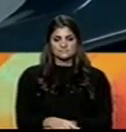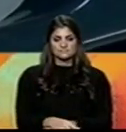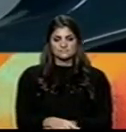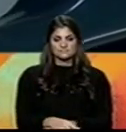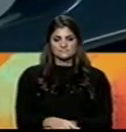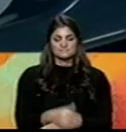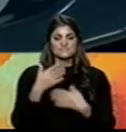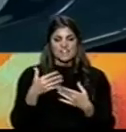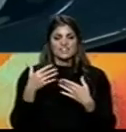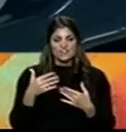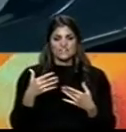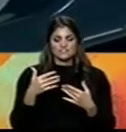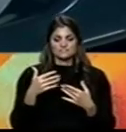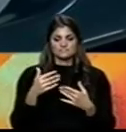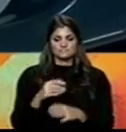só nos resta